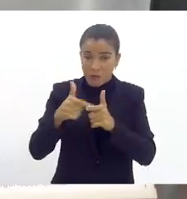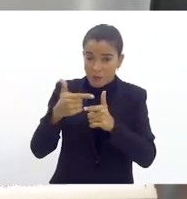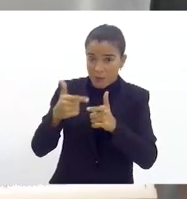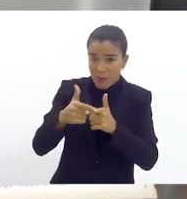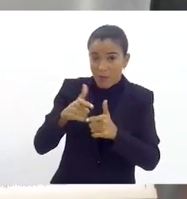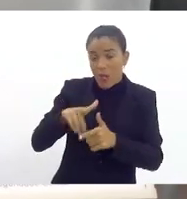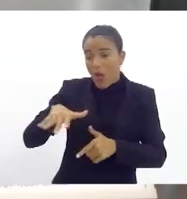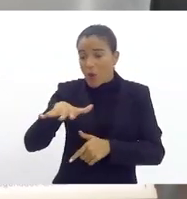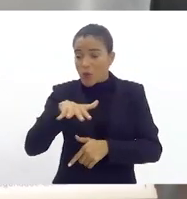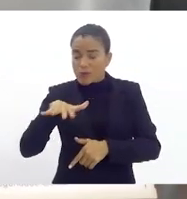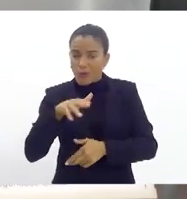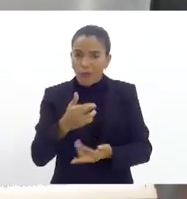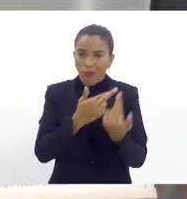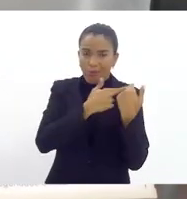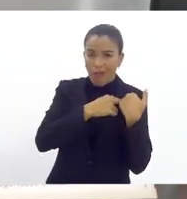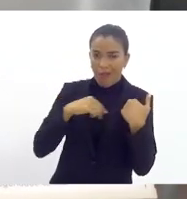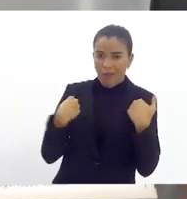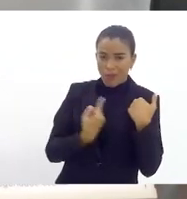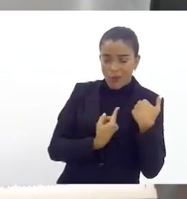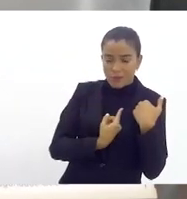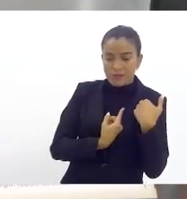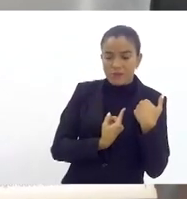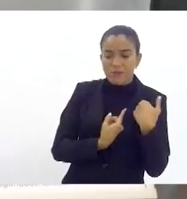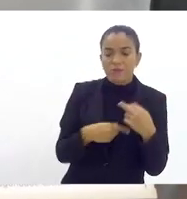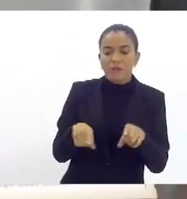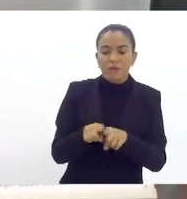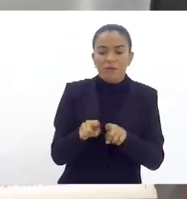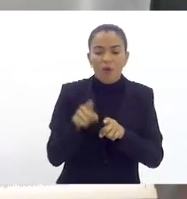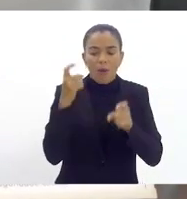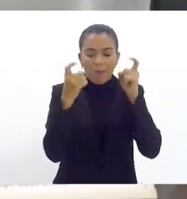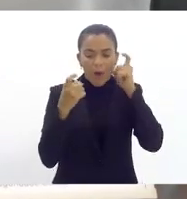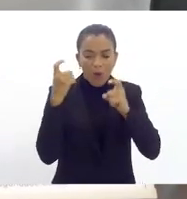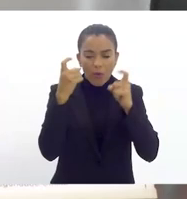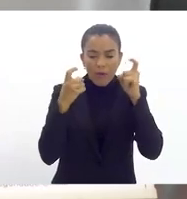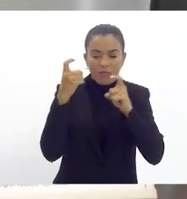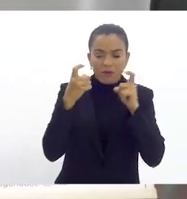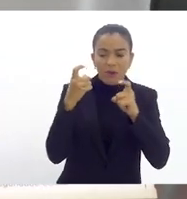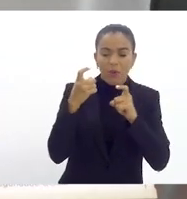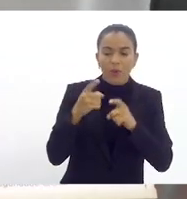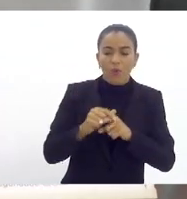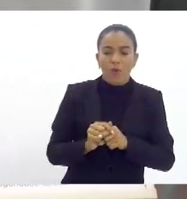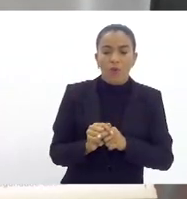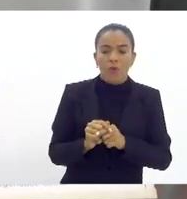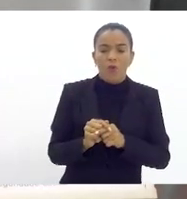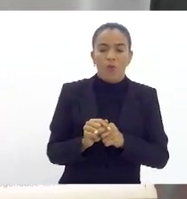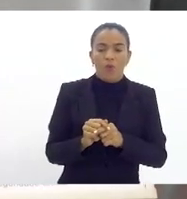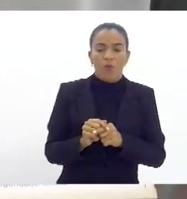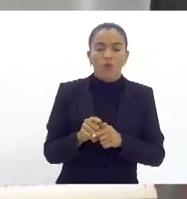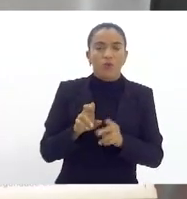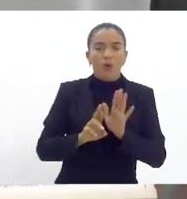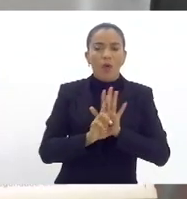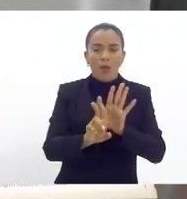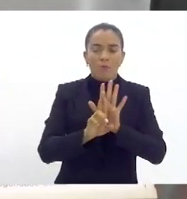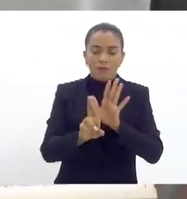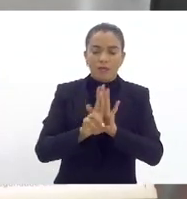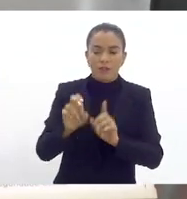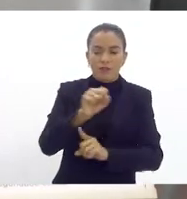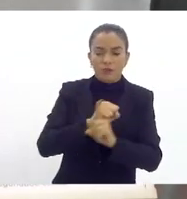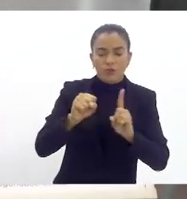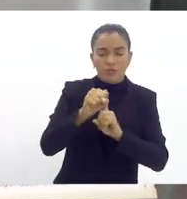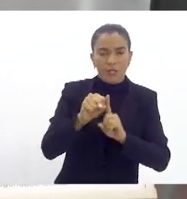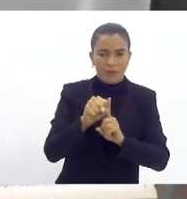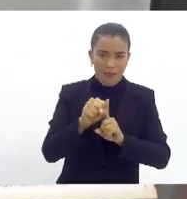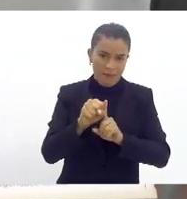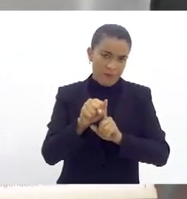aquilo que não foi de nossa competência que foi uma preocupação levantada por alguns representantes da sociedade civil